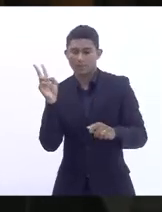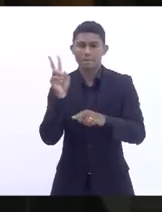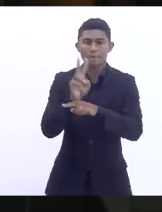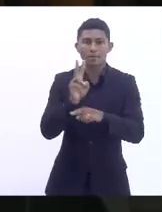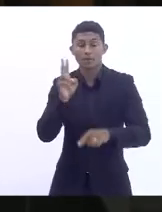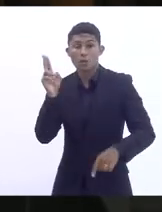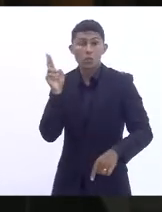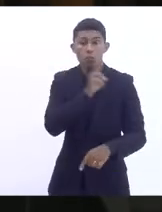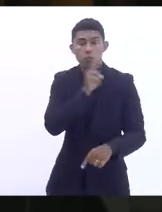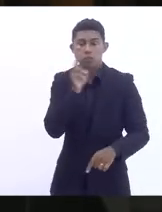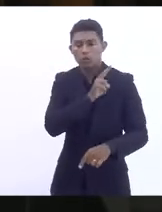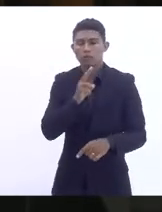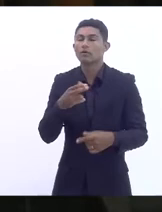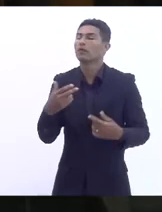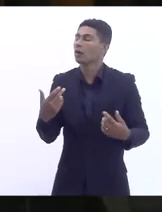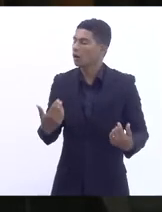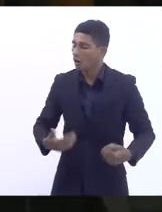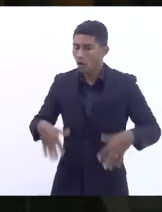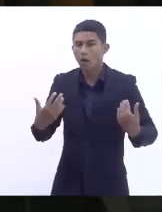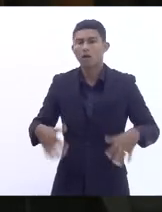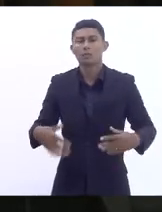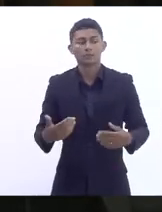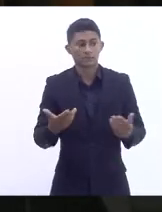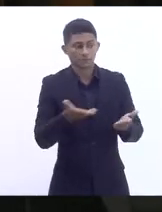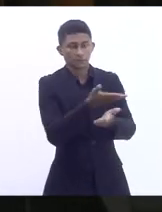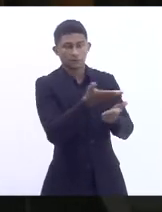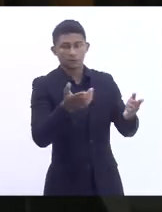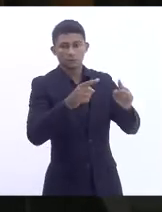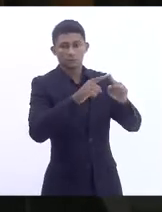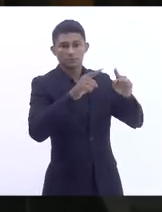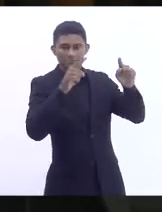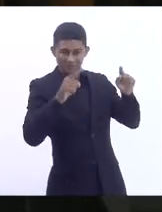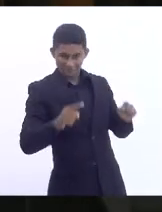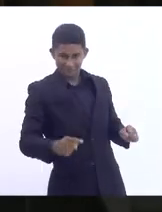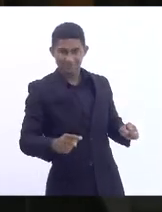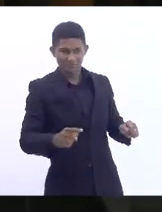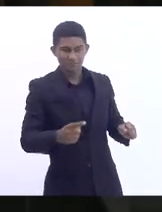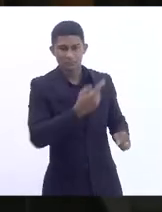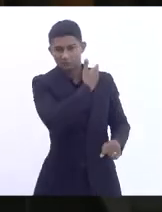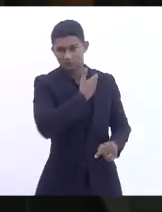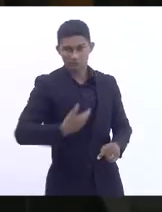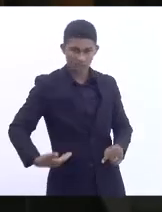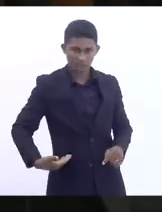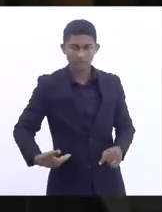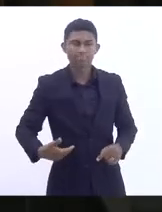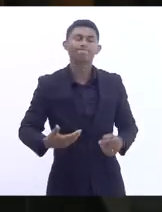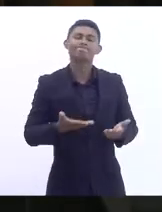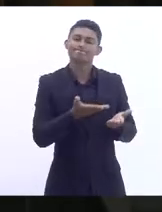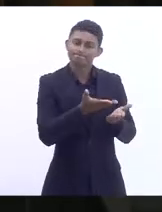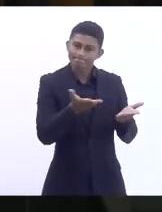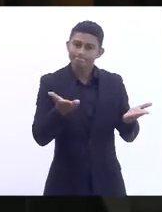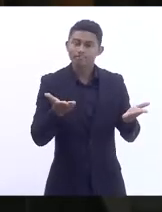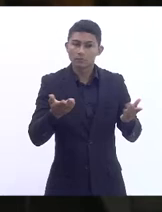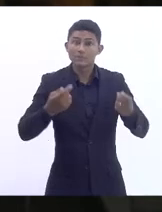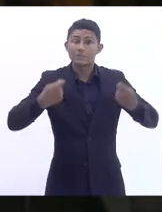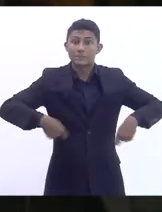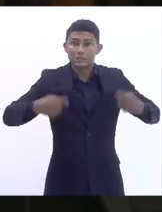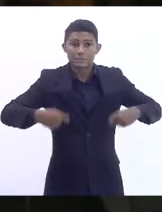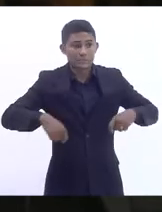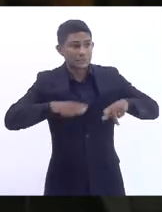acode o funcionário público na hora de mais